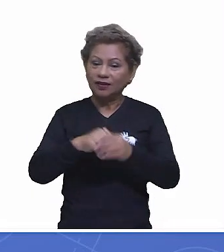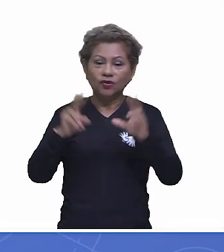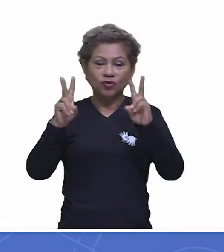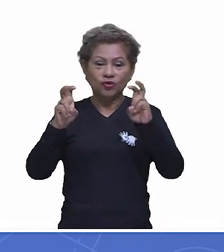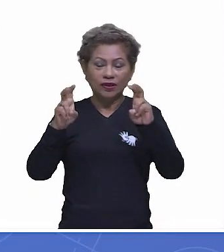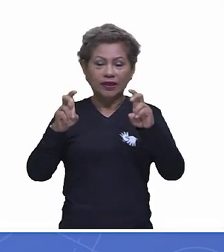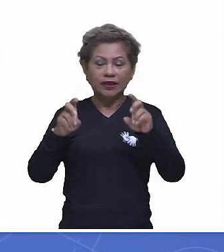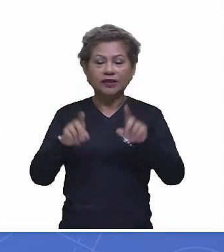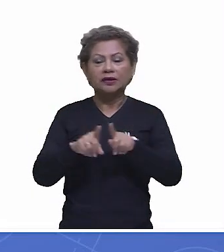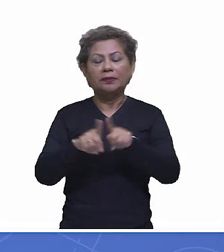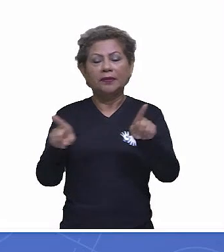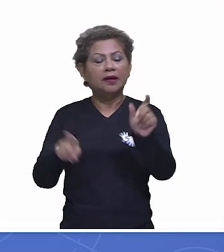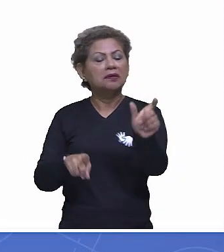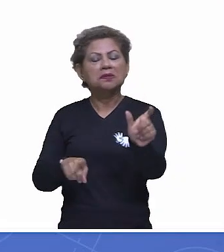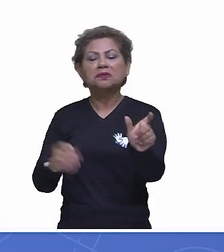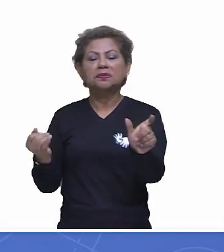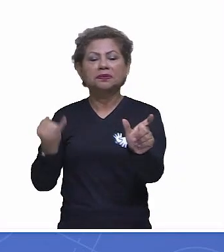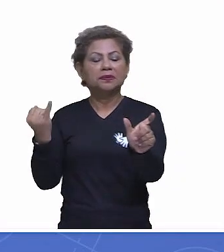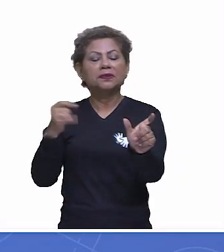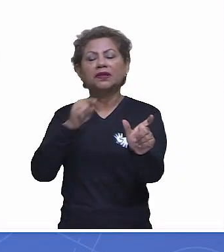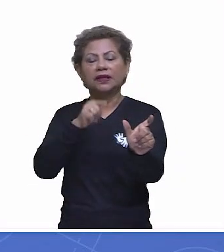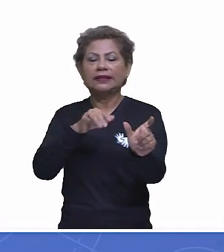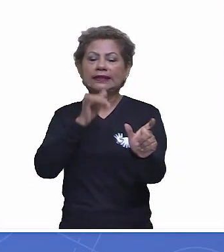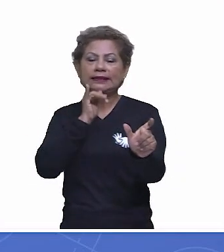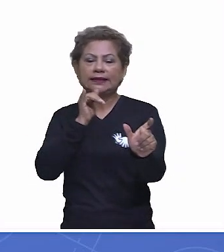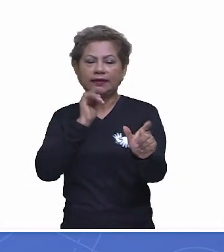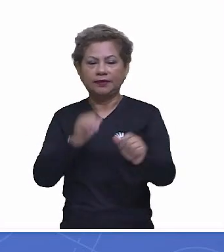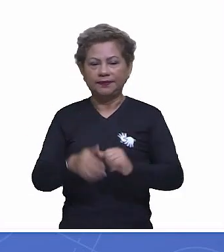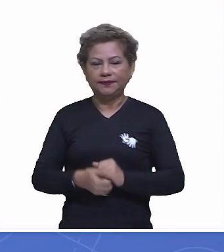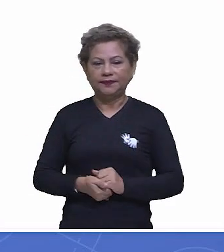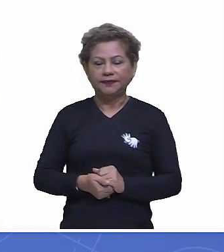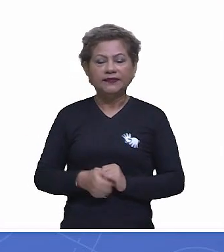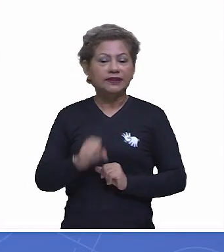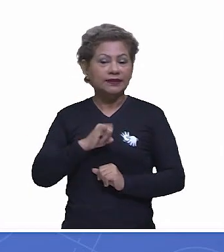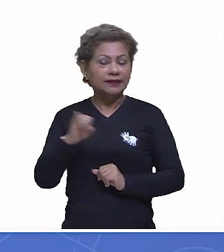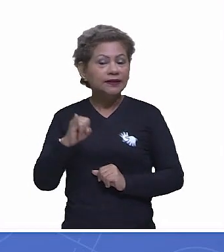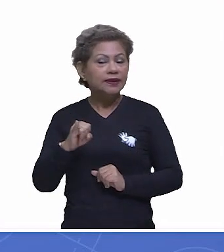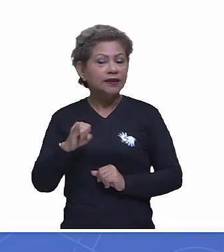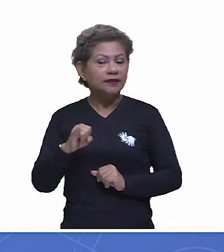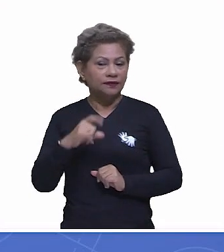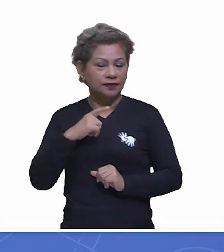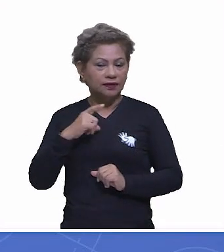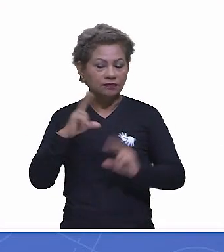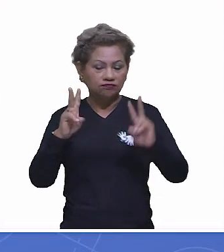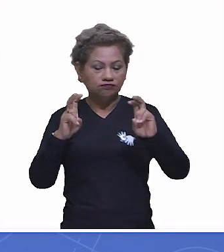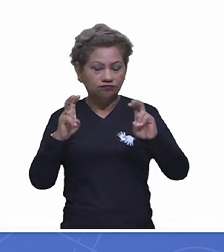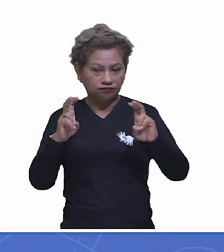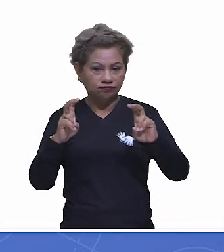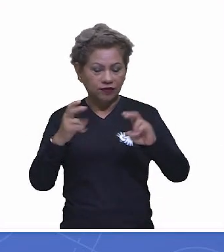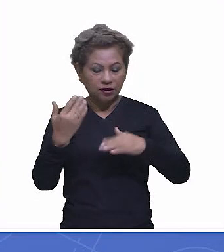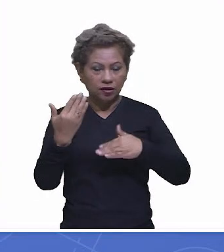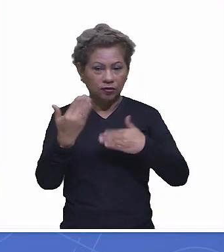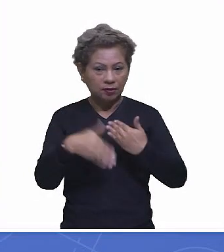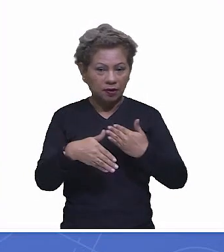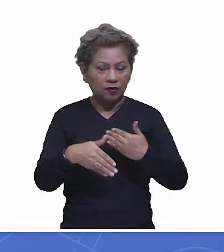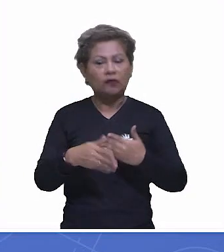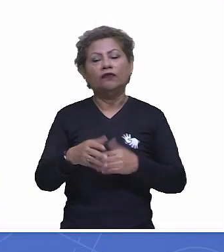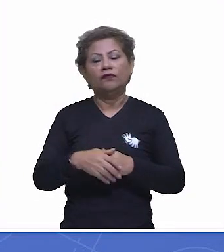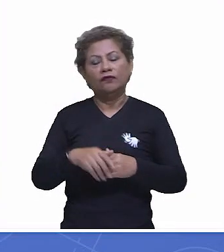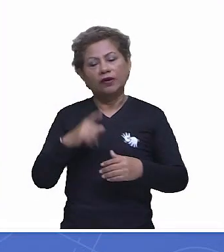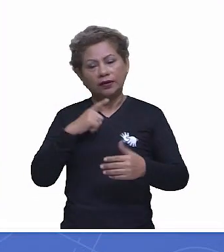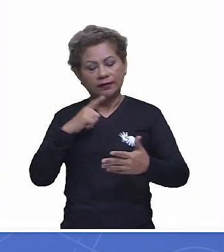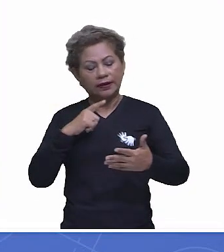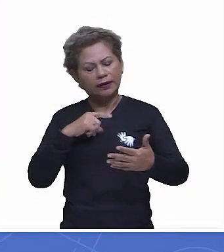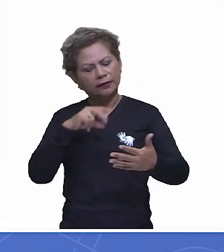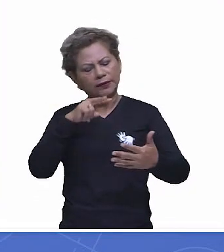necessariamente palavras, tá? Por exemplo, se em uma determinada questão for pedido ou perguntado sobre o que aconteceu